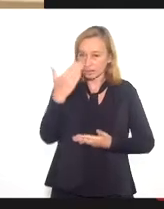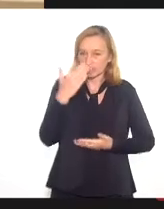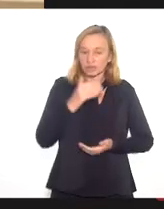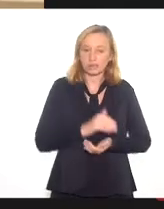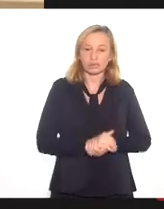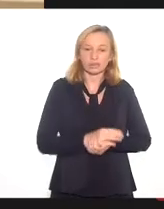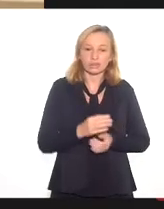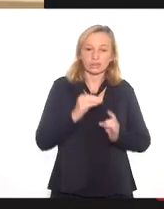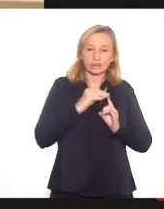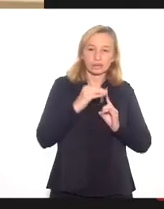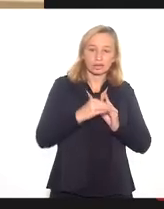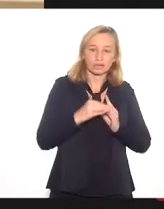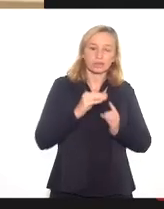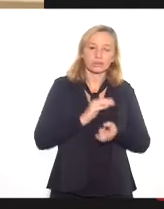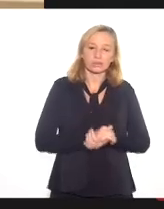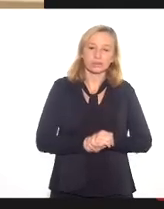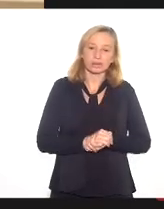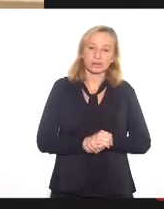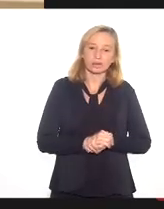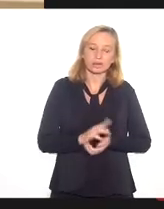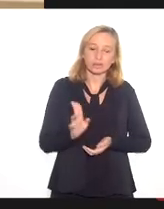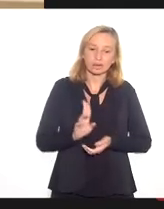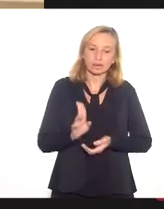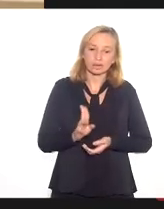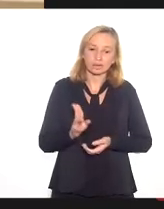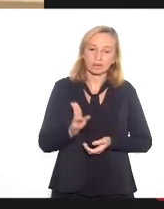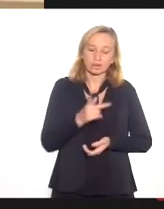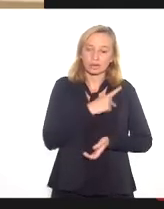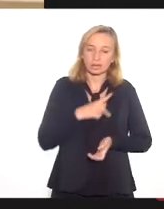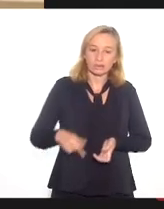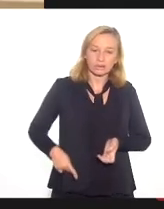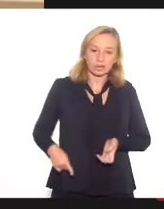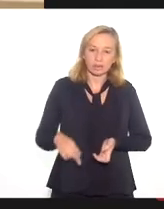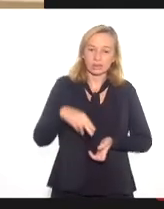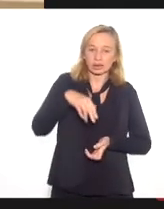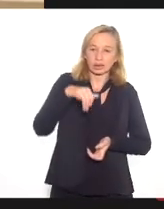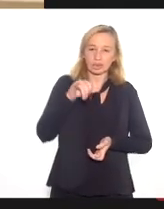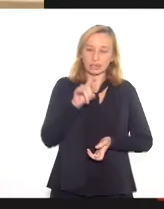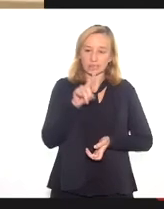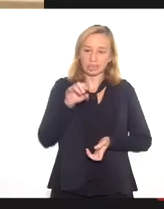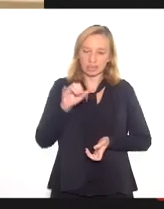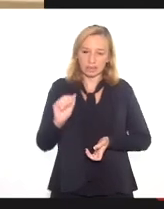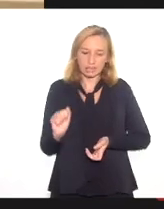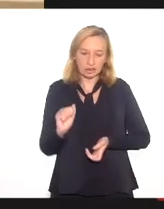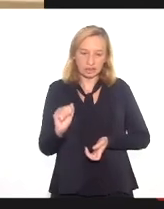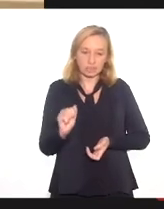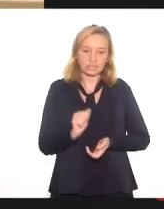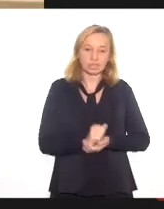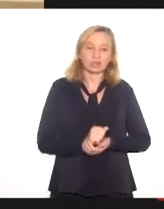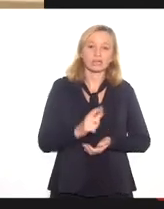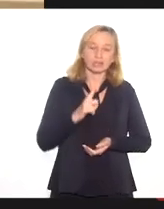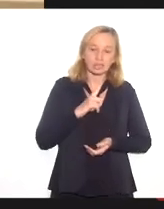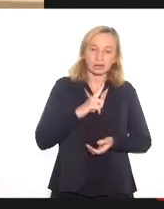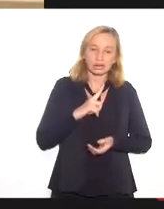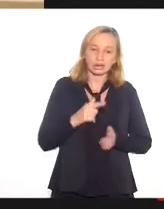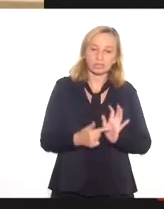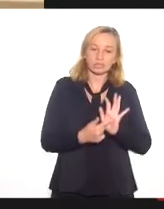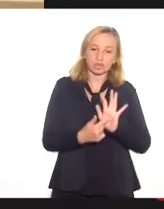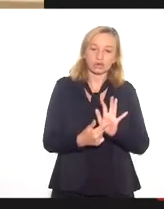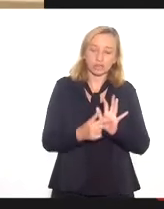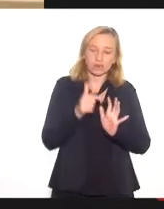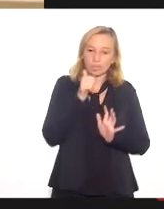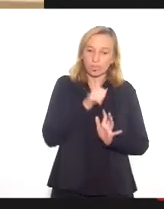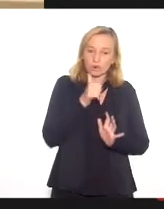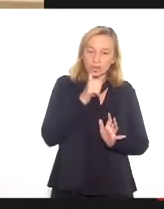à Fiocruz em nome da presidenta Nisa, Nisa Trindade, que tem se revelado uma